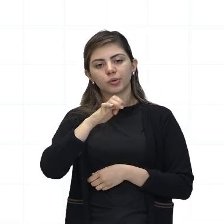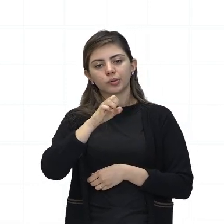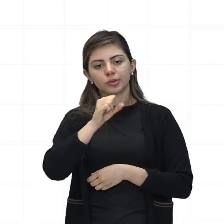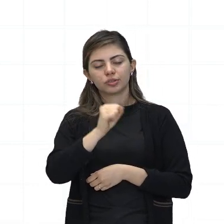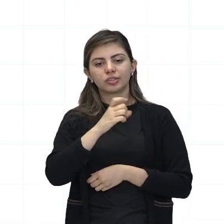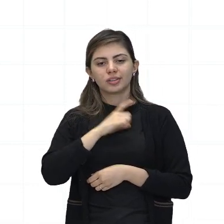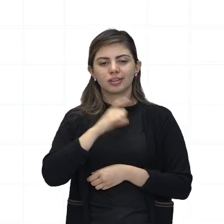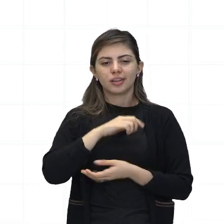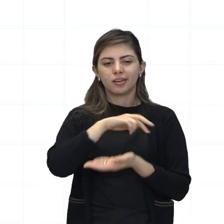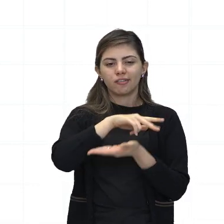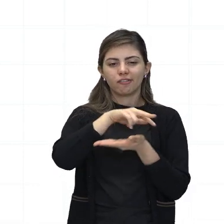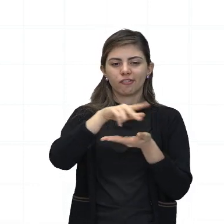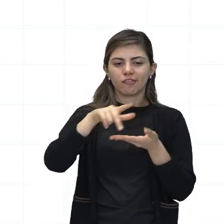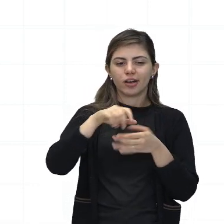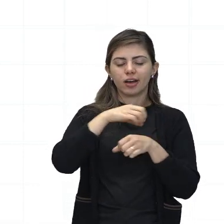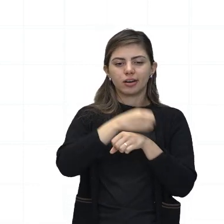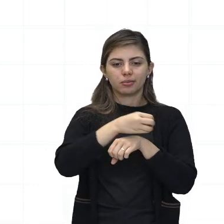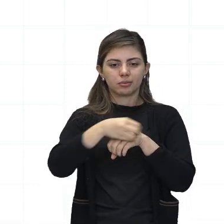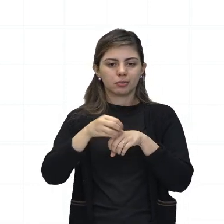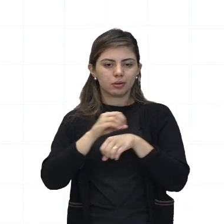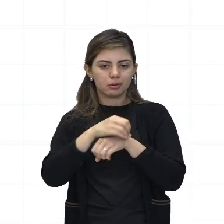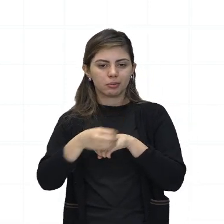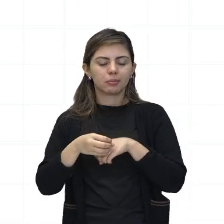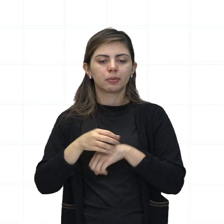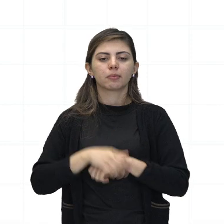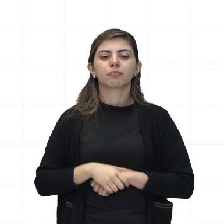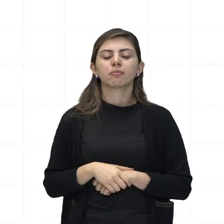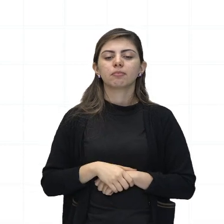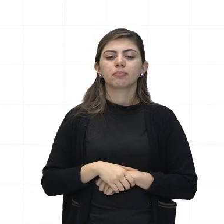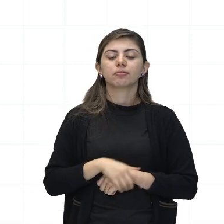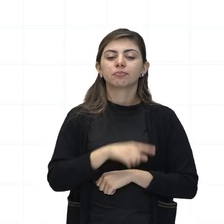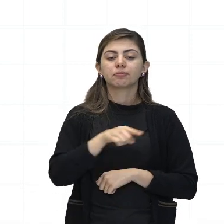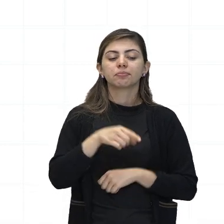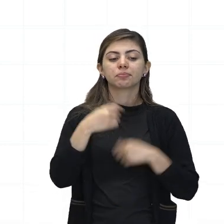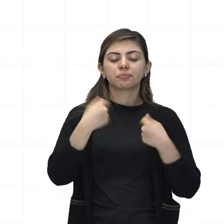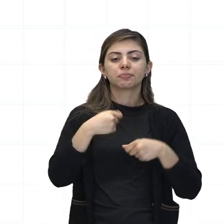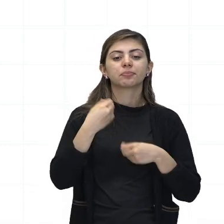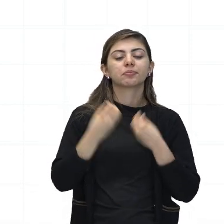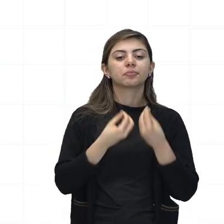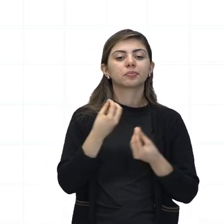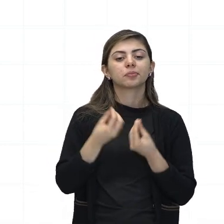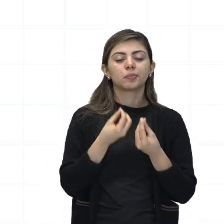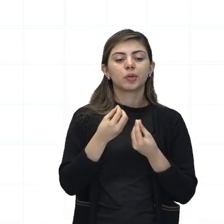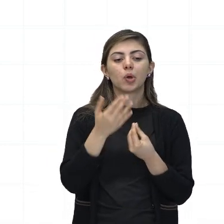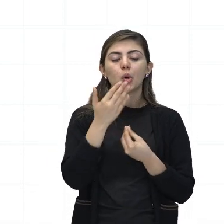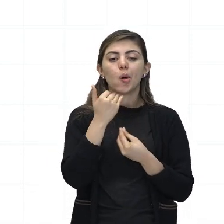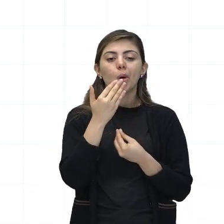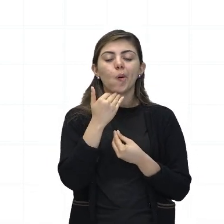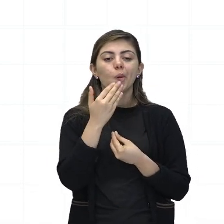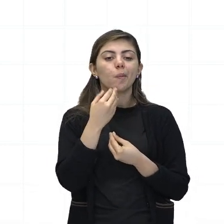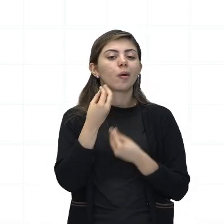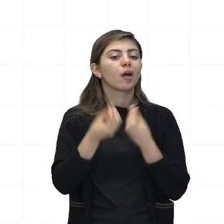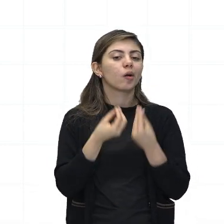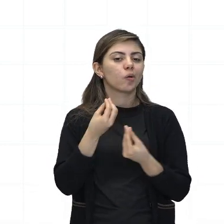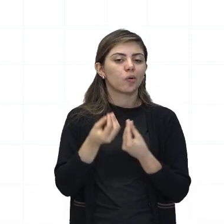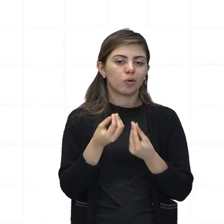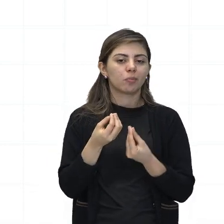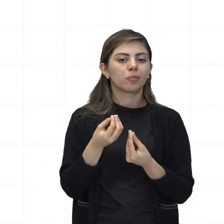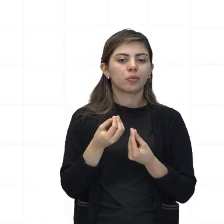multicelulares, chamados de pluricelulares, e precisam se alimentar, que é o significado da